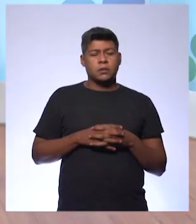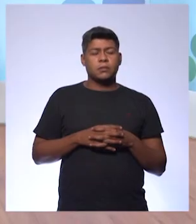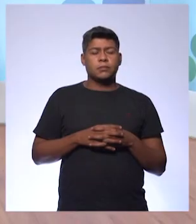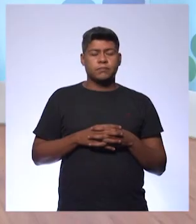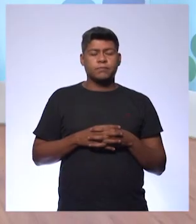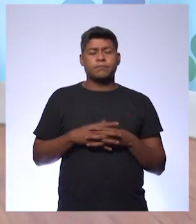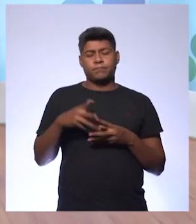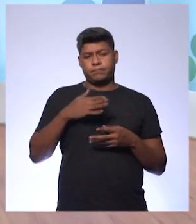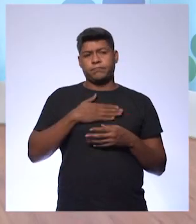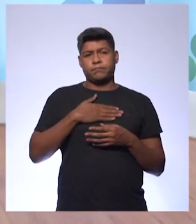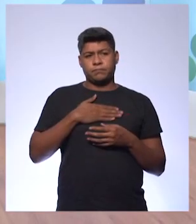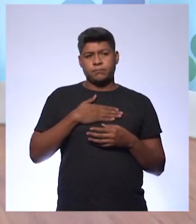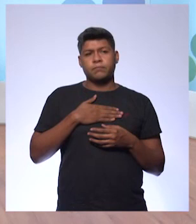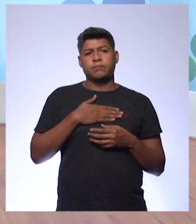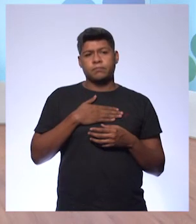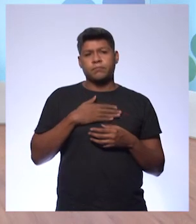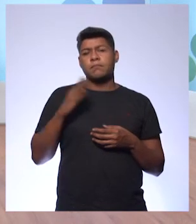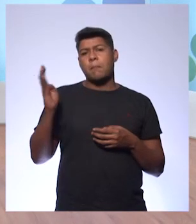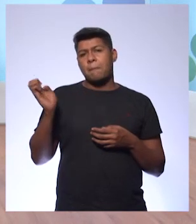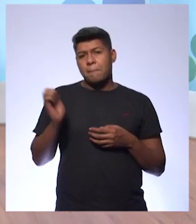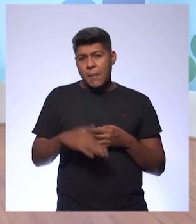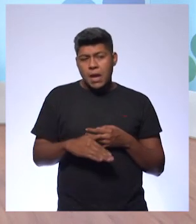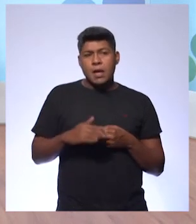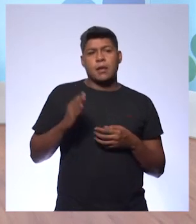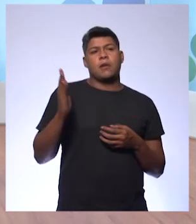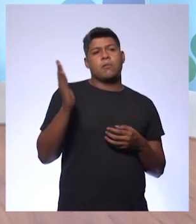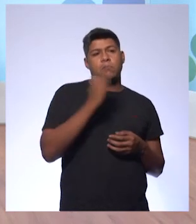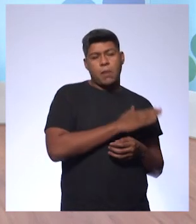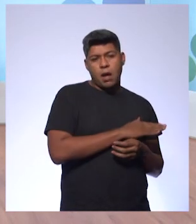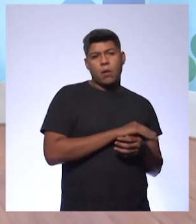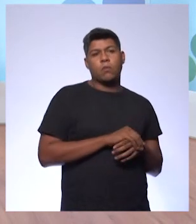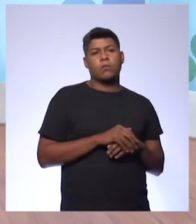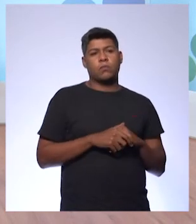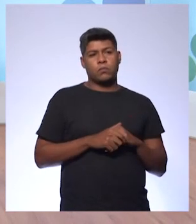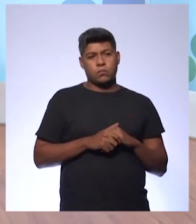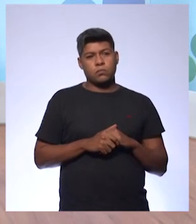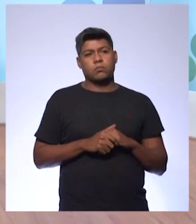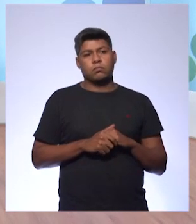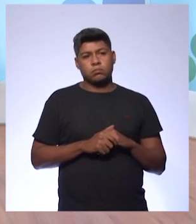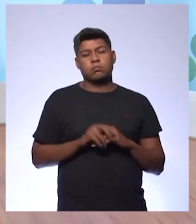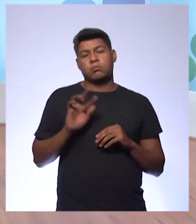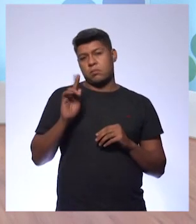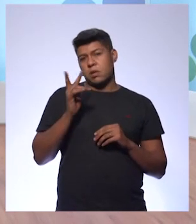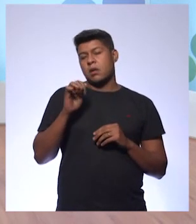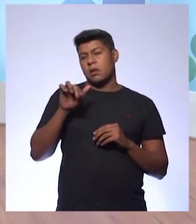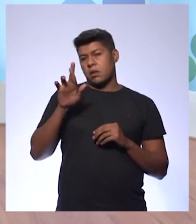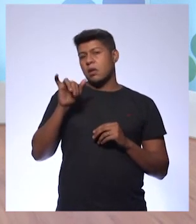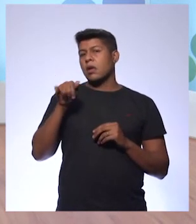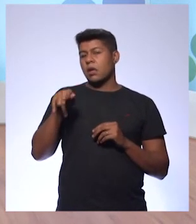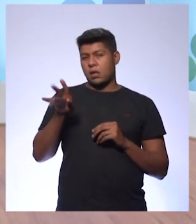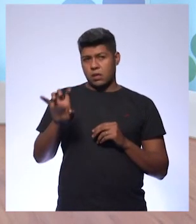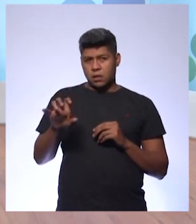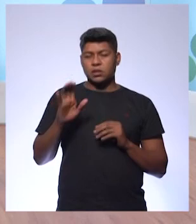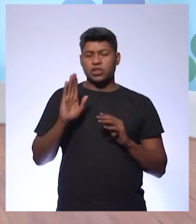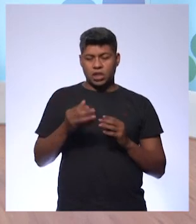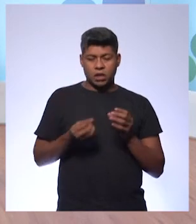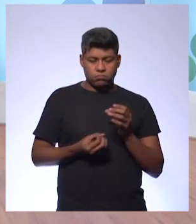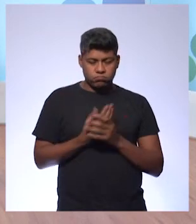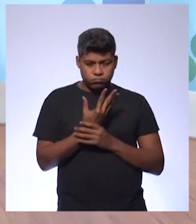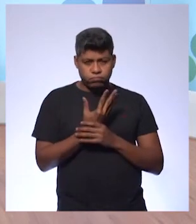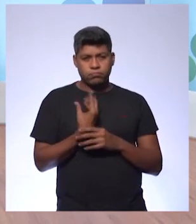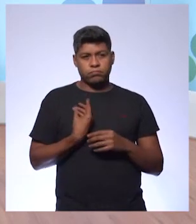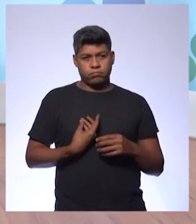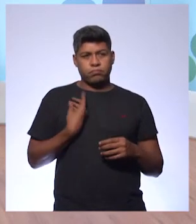Olha, Gostei. O tem bem e o mal. O Henrique Gabriel já inaugurou aqui.